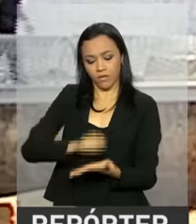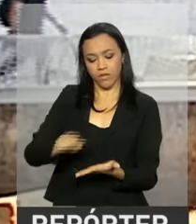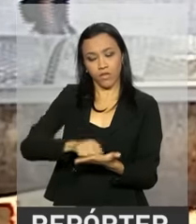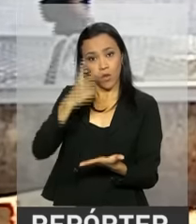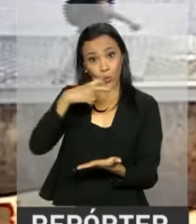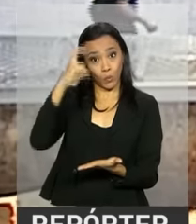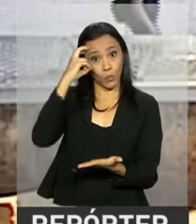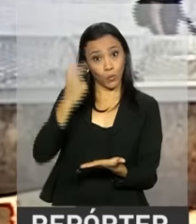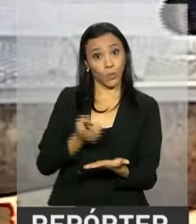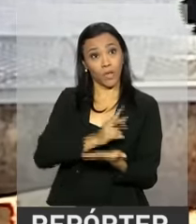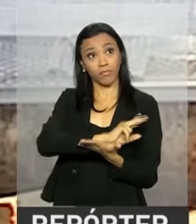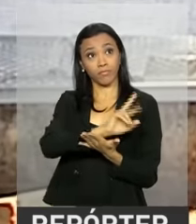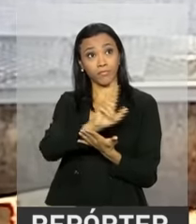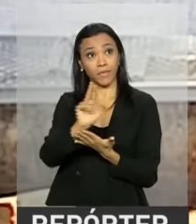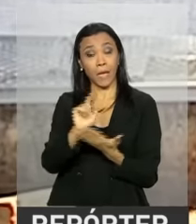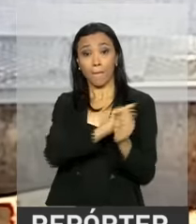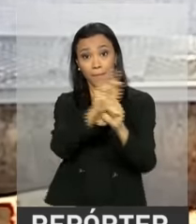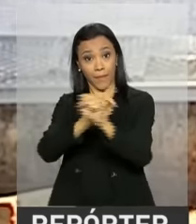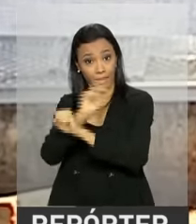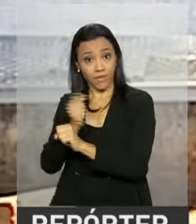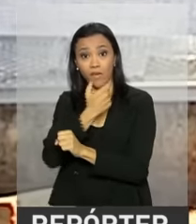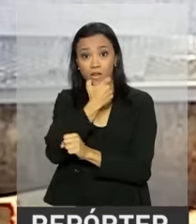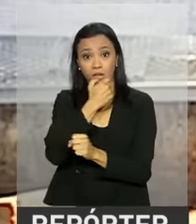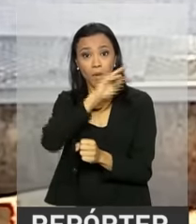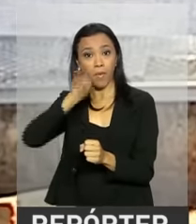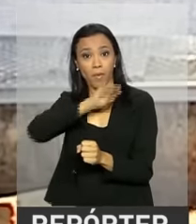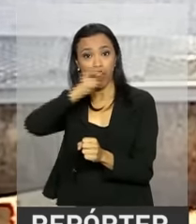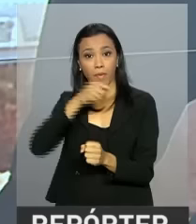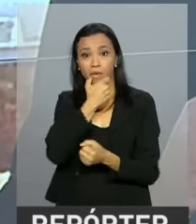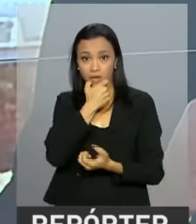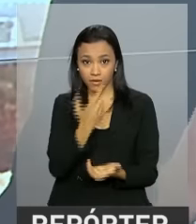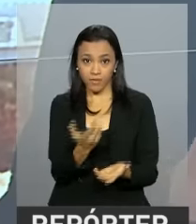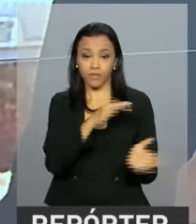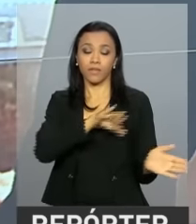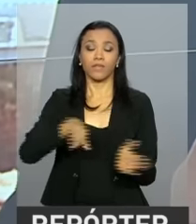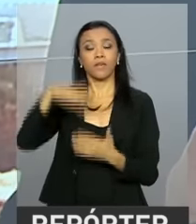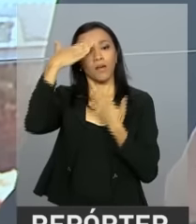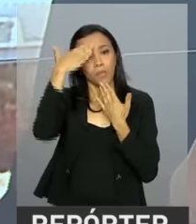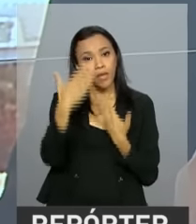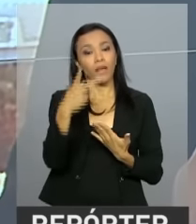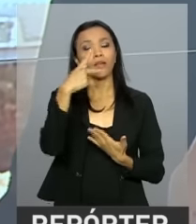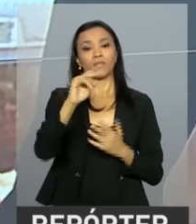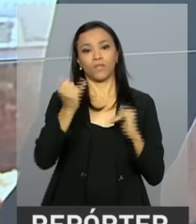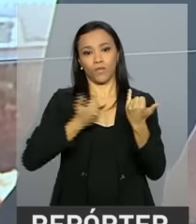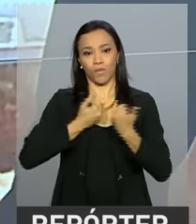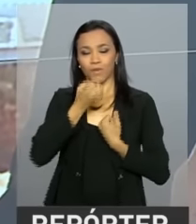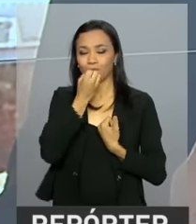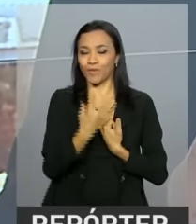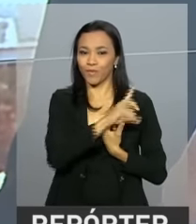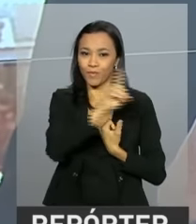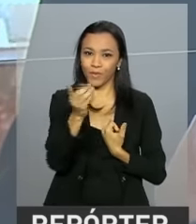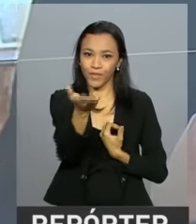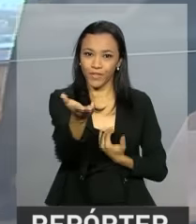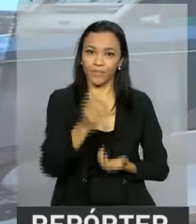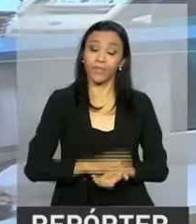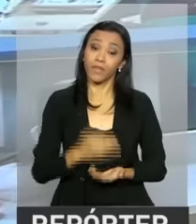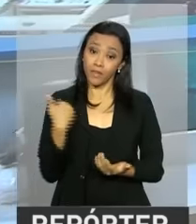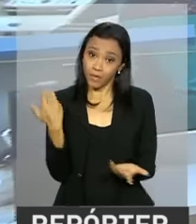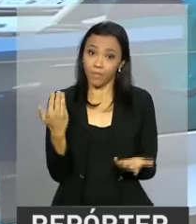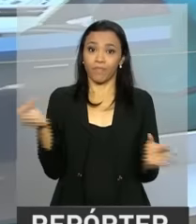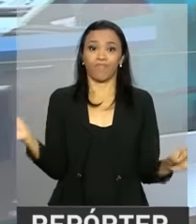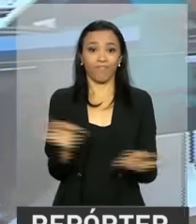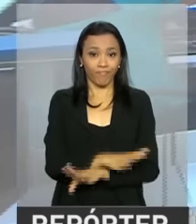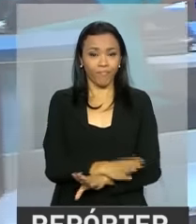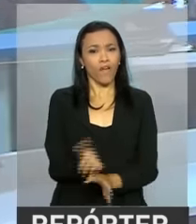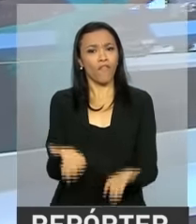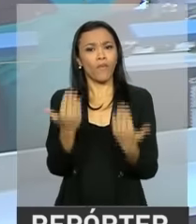acadêmicas em países que falam a língua inglesa Renata obrigada pelas suas informações ao vivo bom dia para você bom e nós ficamos por